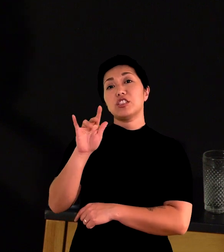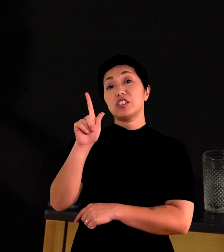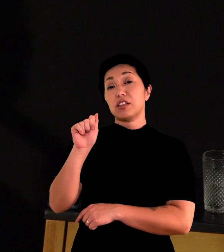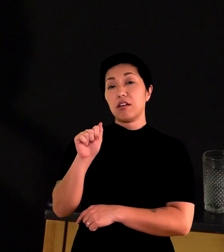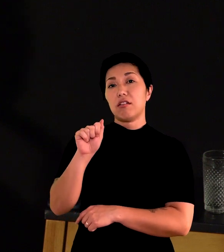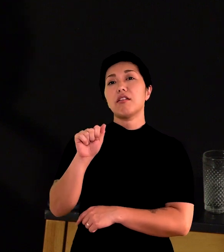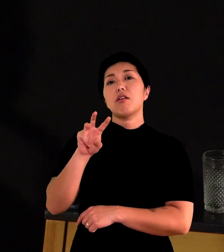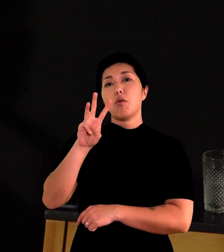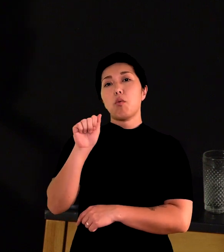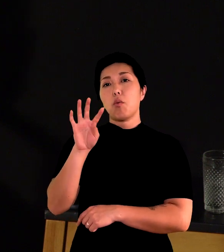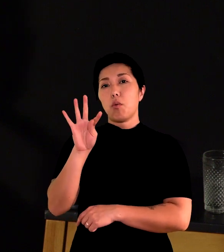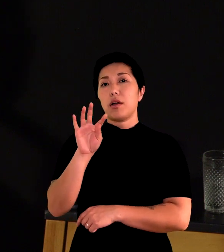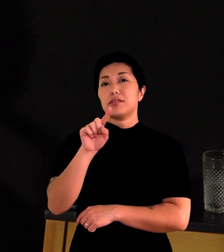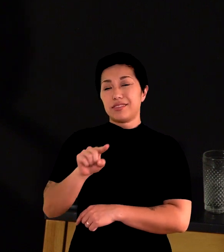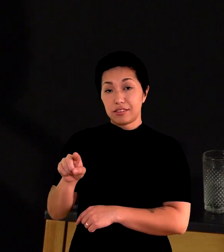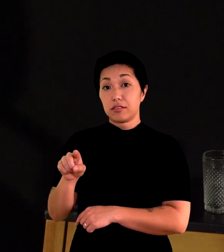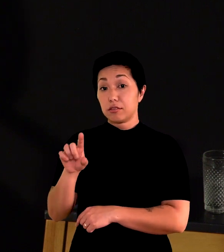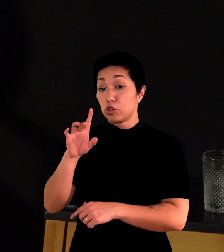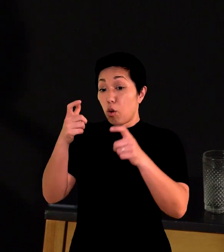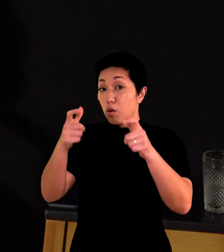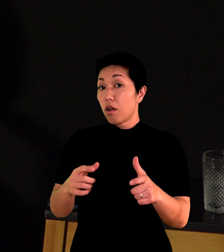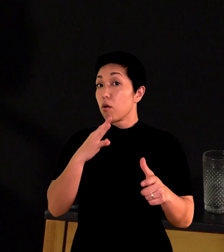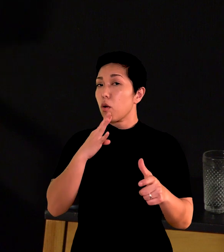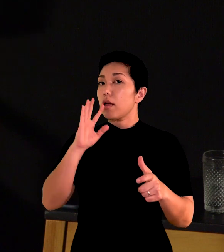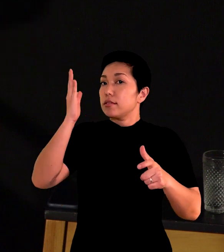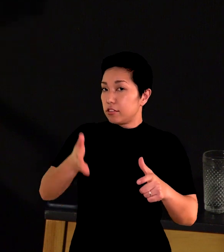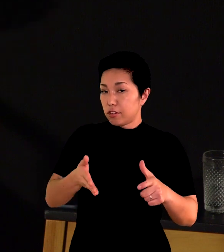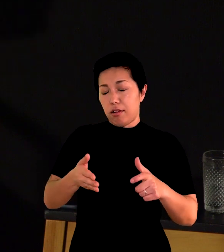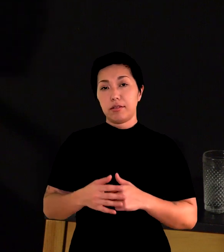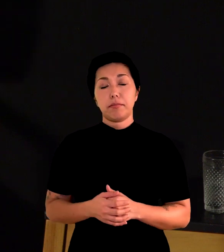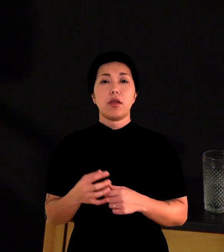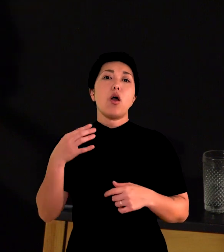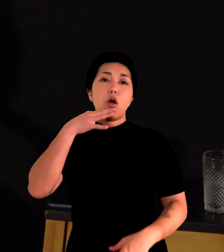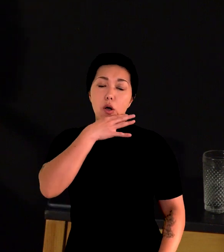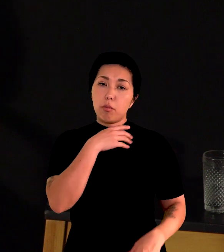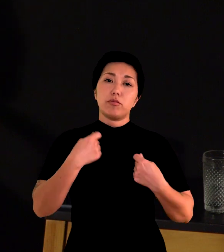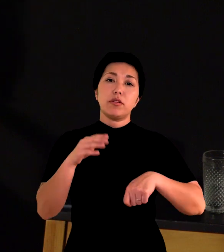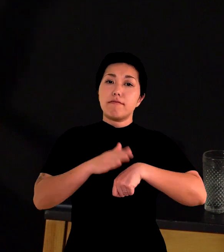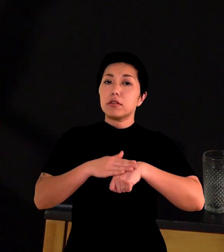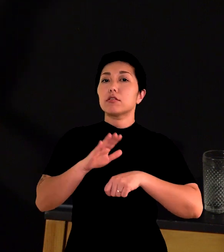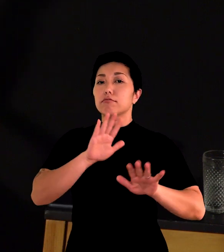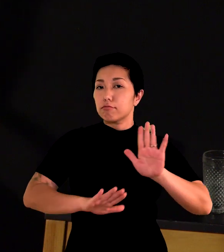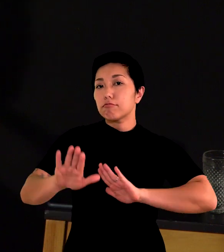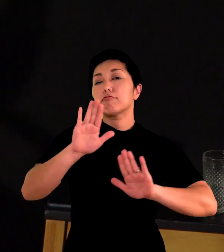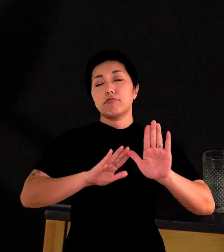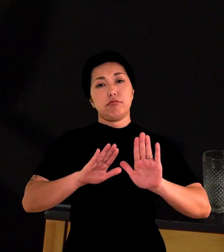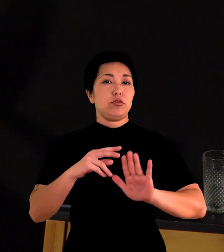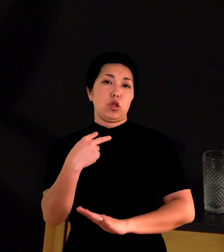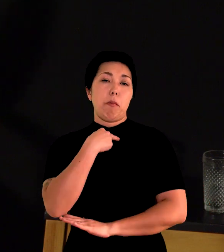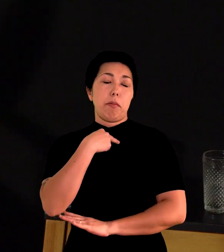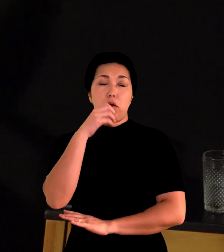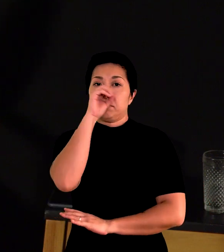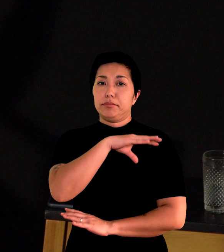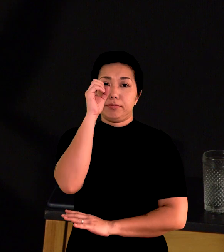400 gigawatts, né? Só em áreas conhecidas. É claro que tem que fazer com